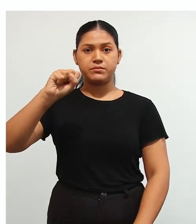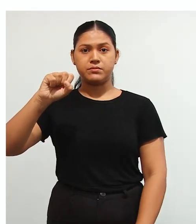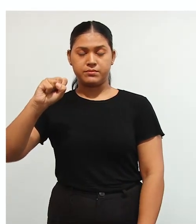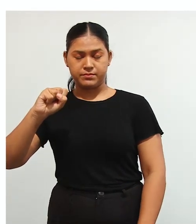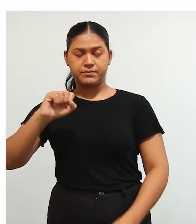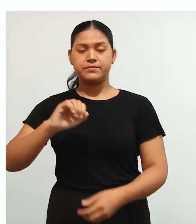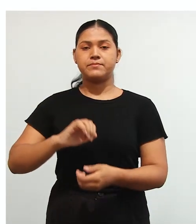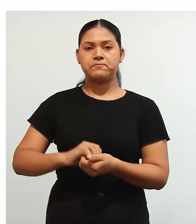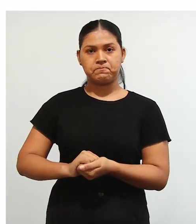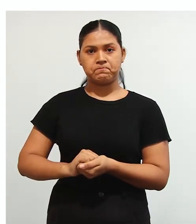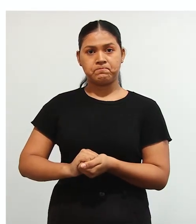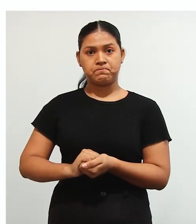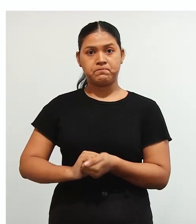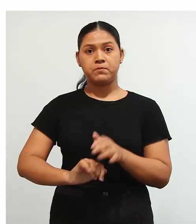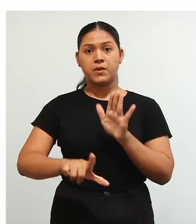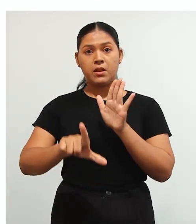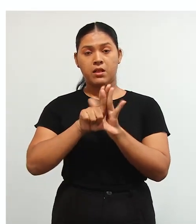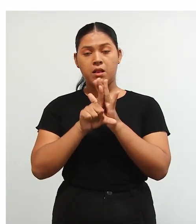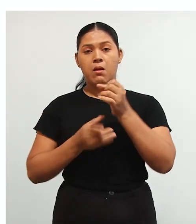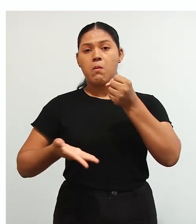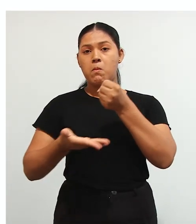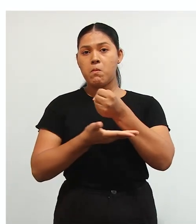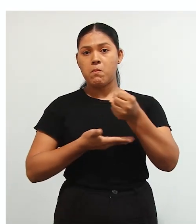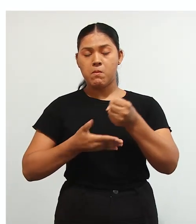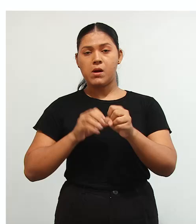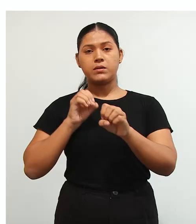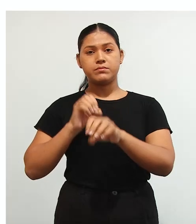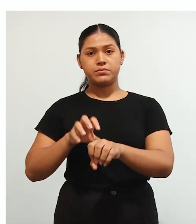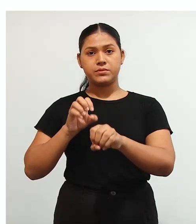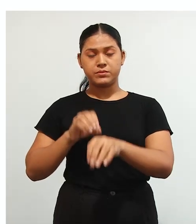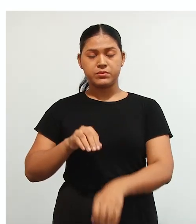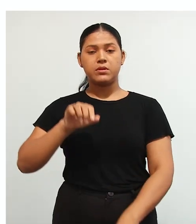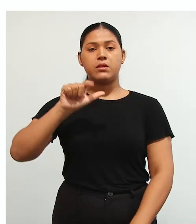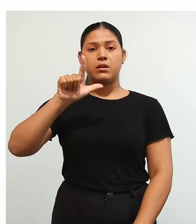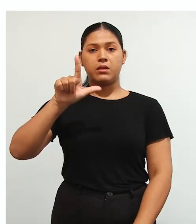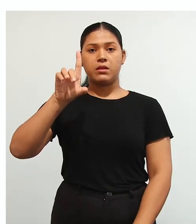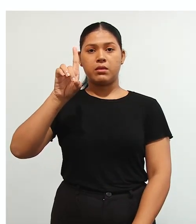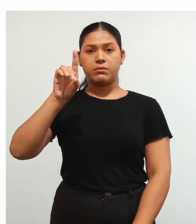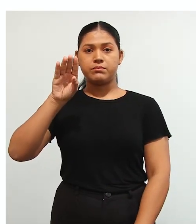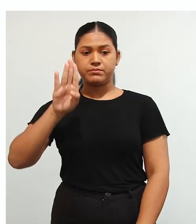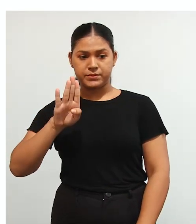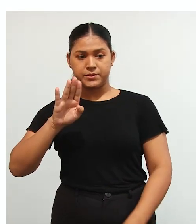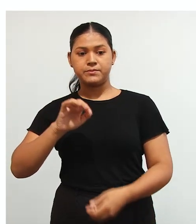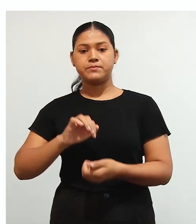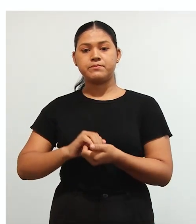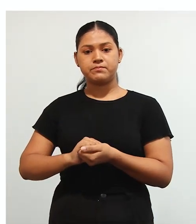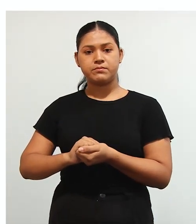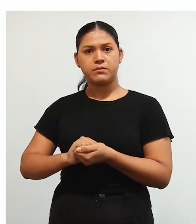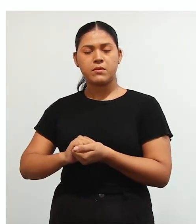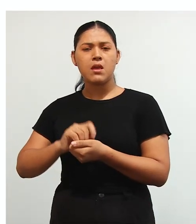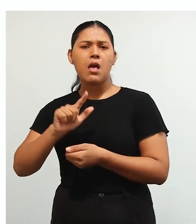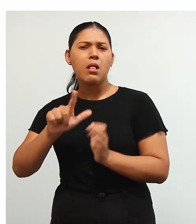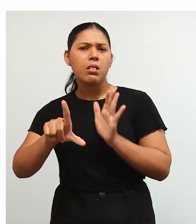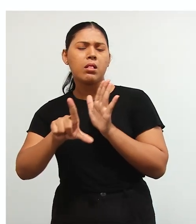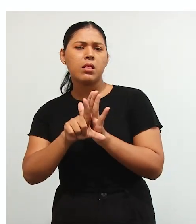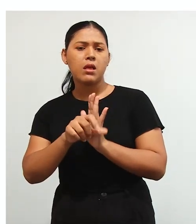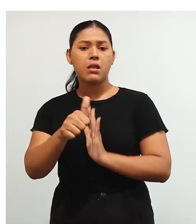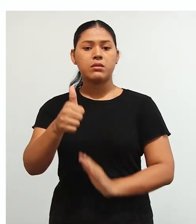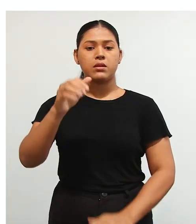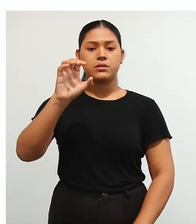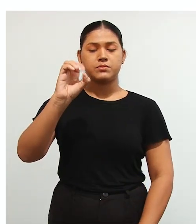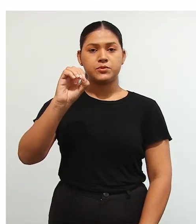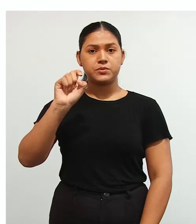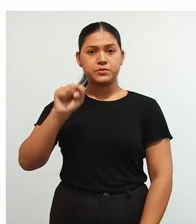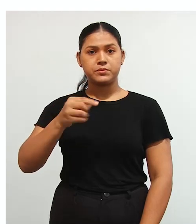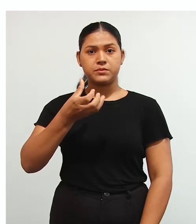a LDB, que está alterada pela 10.639. Essa lei 10.639, ela tem uma